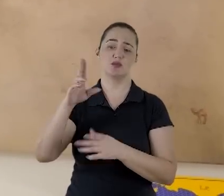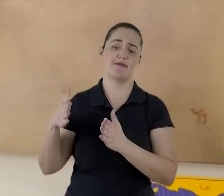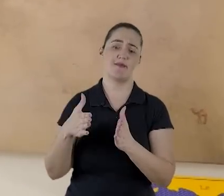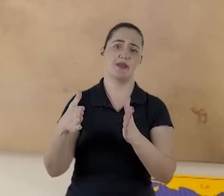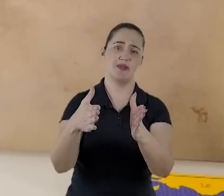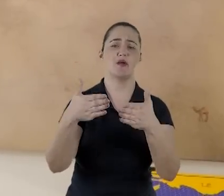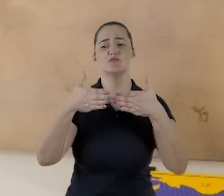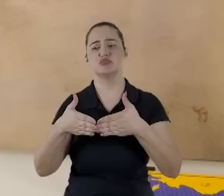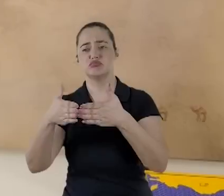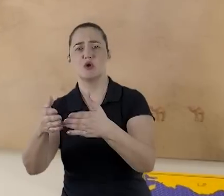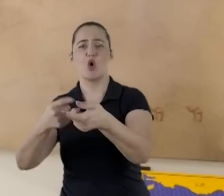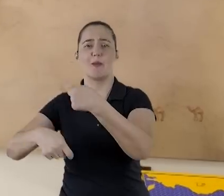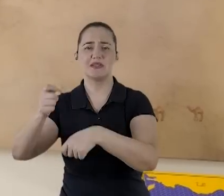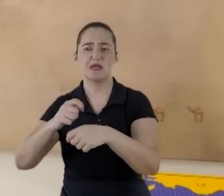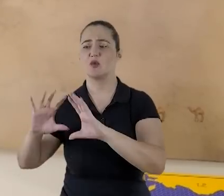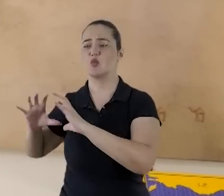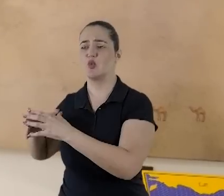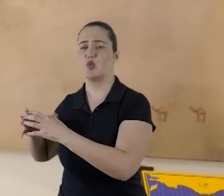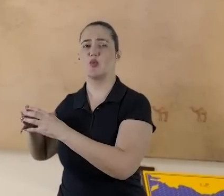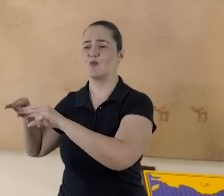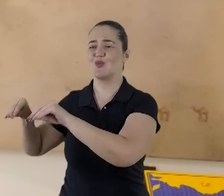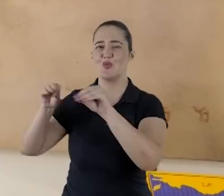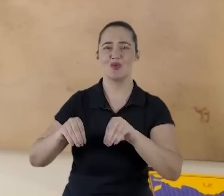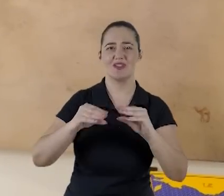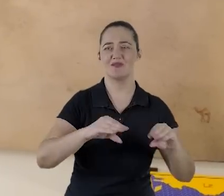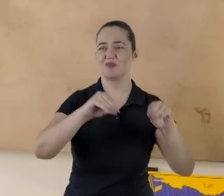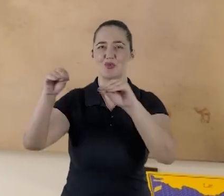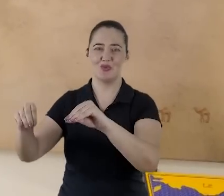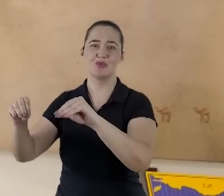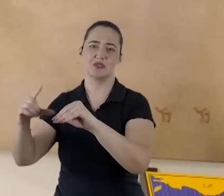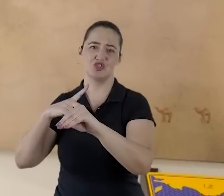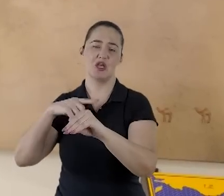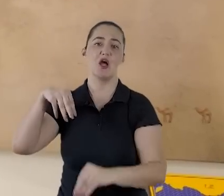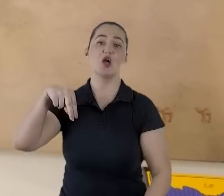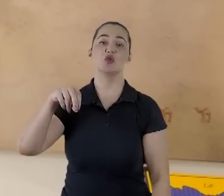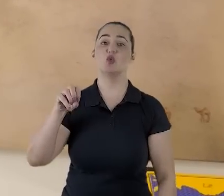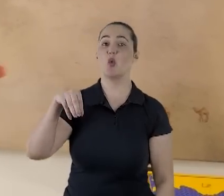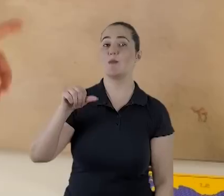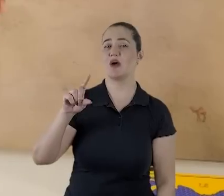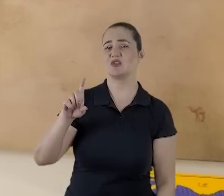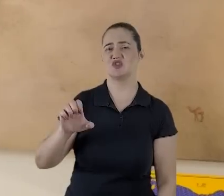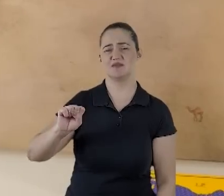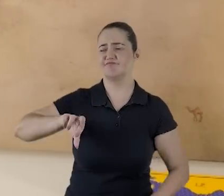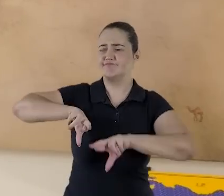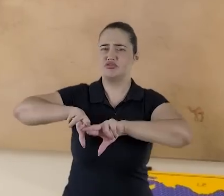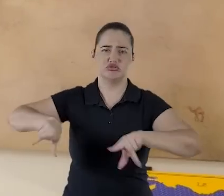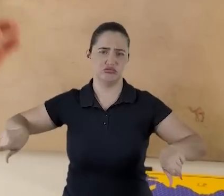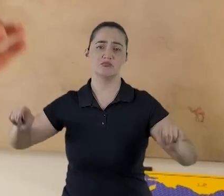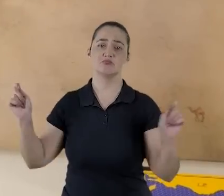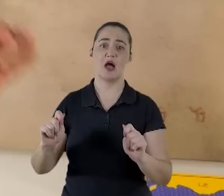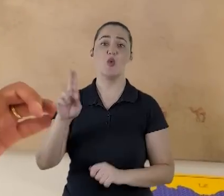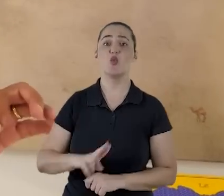comerciantes, caravanas, tribos nômades e a cidade aqui que estamos, a cidade de Megido, fica justamente num entroncamento